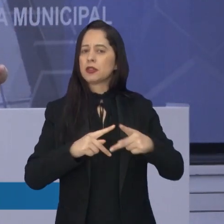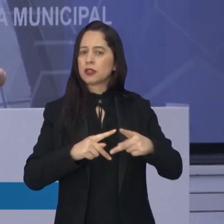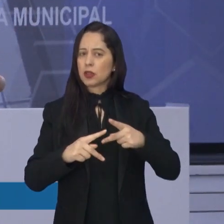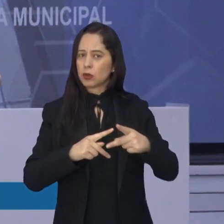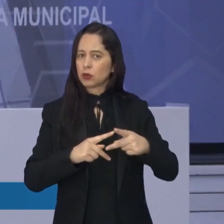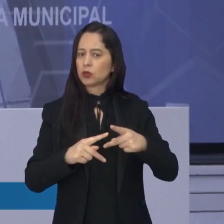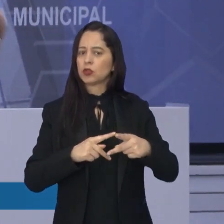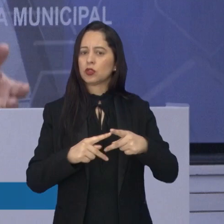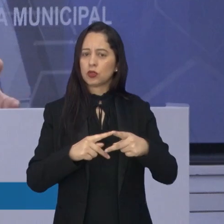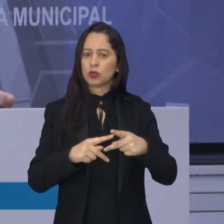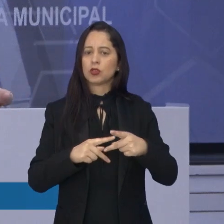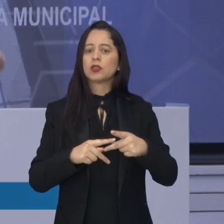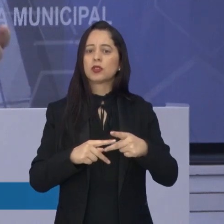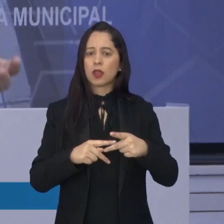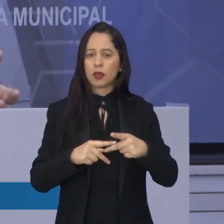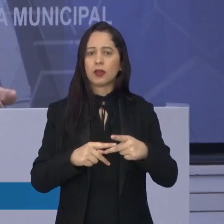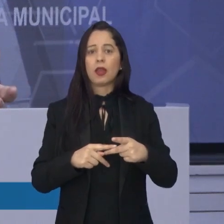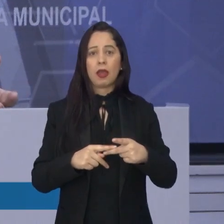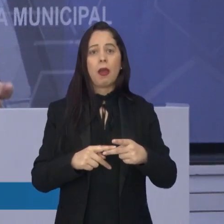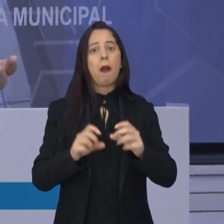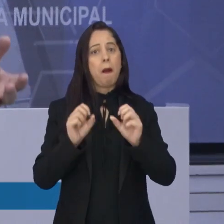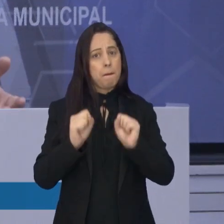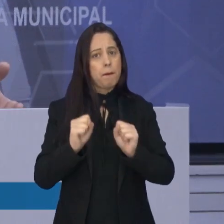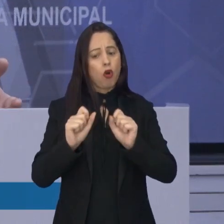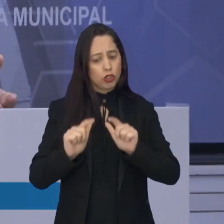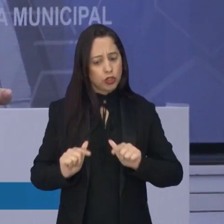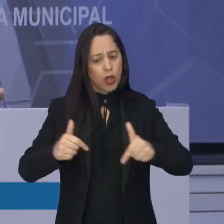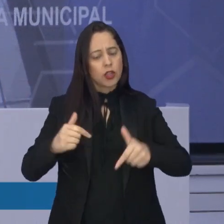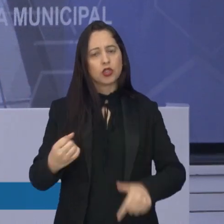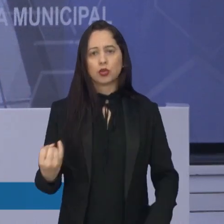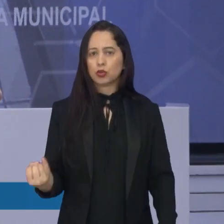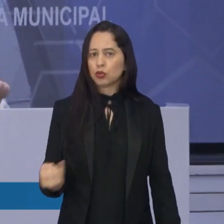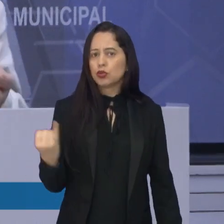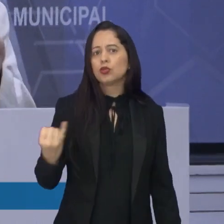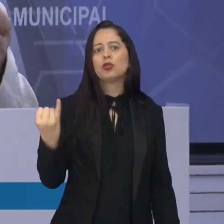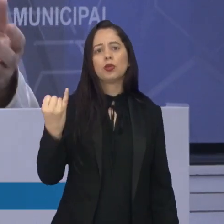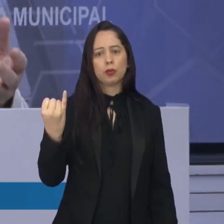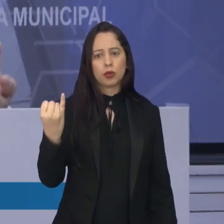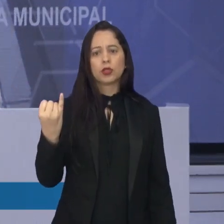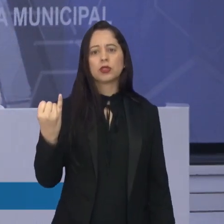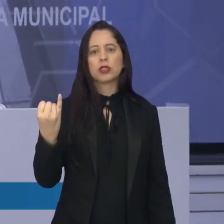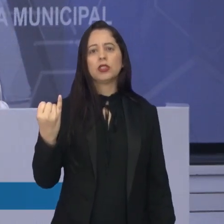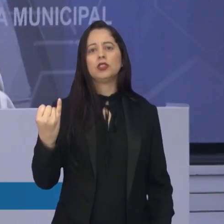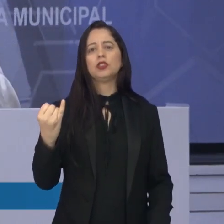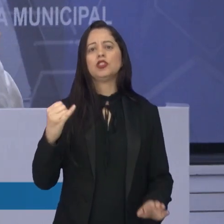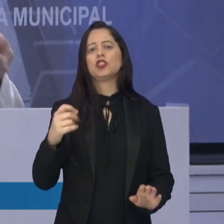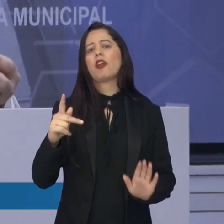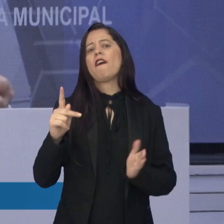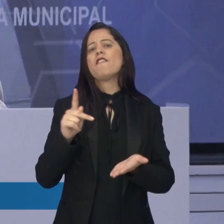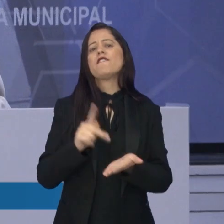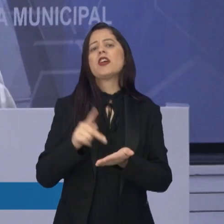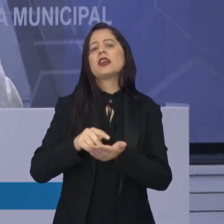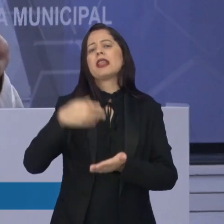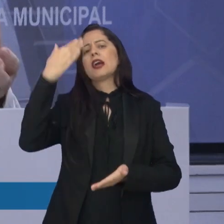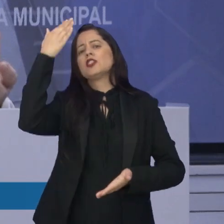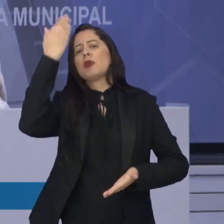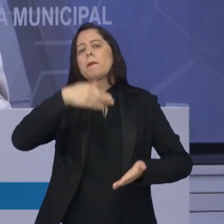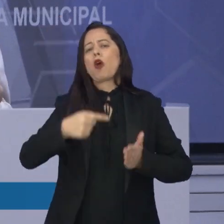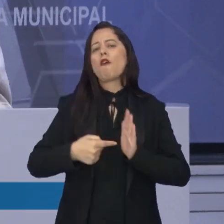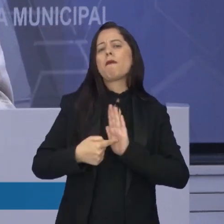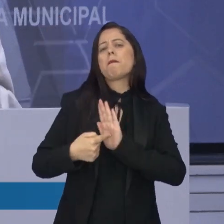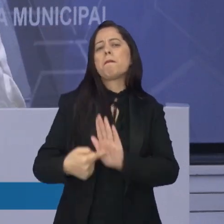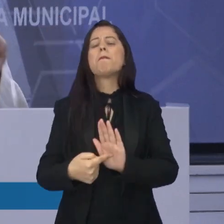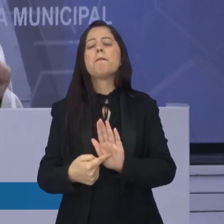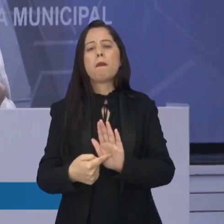também pode fazer ações importantes no sentido de transparência e de mostrar que a